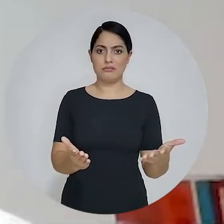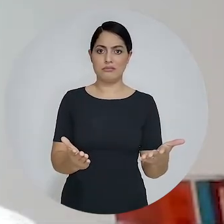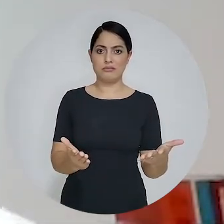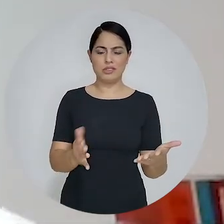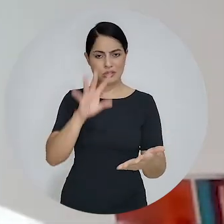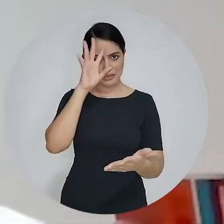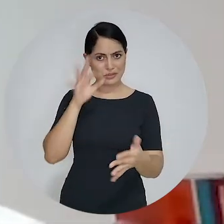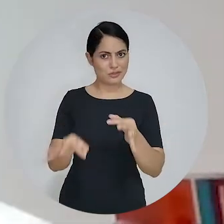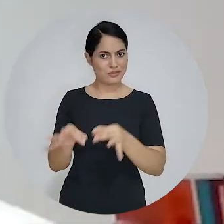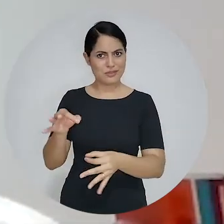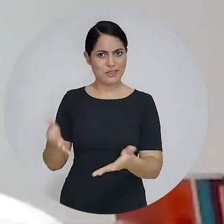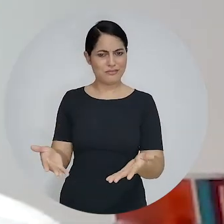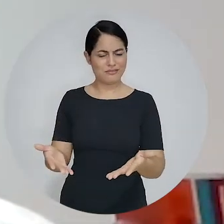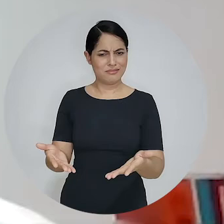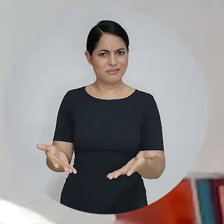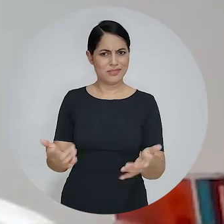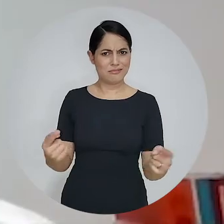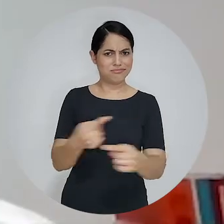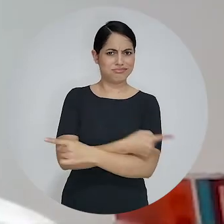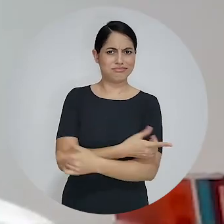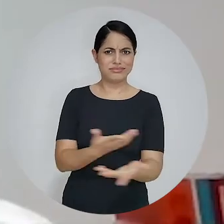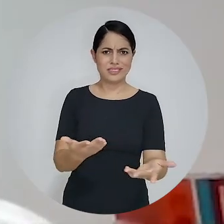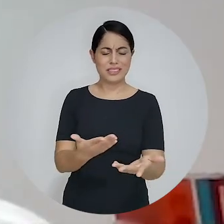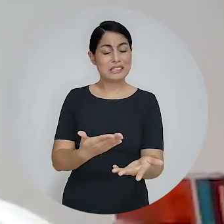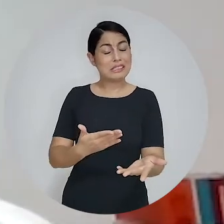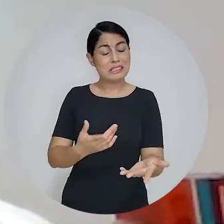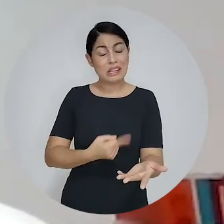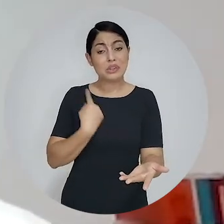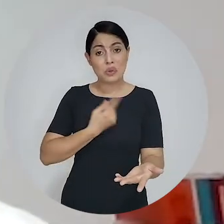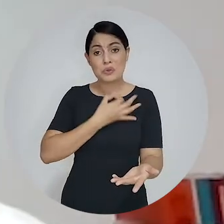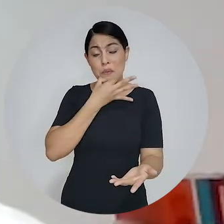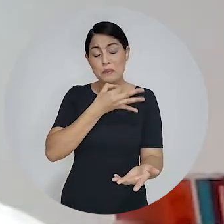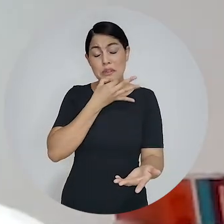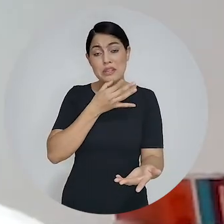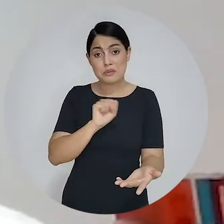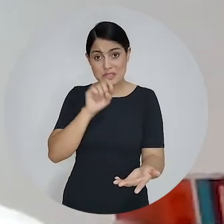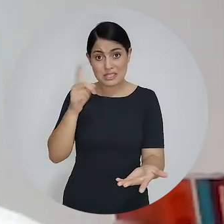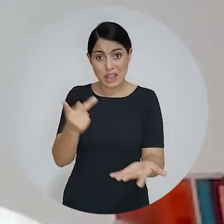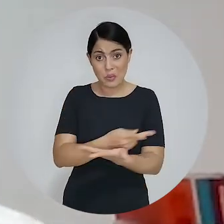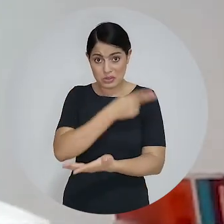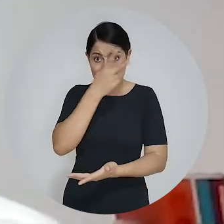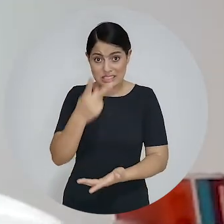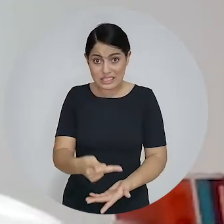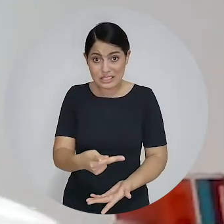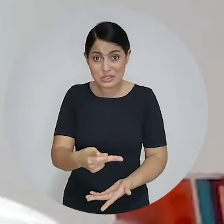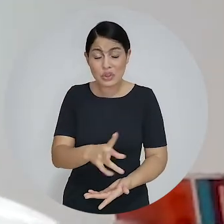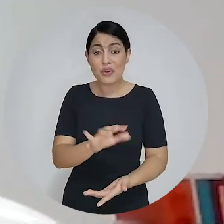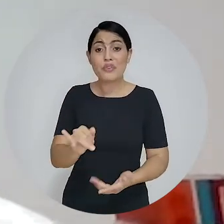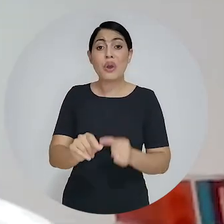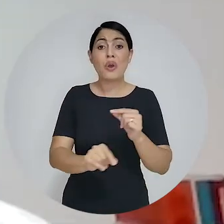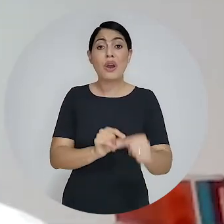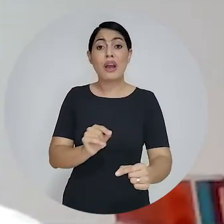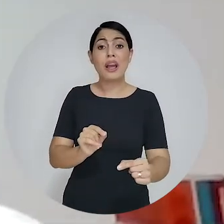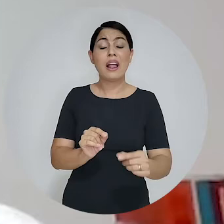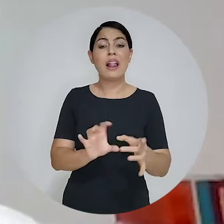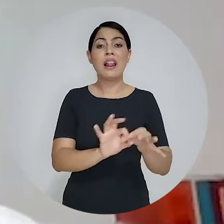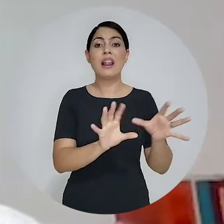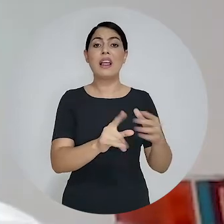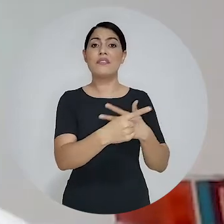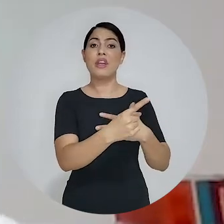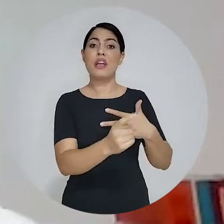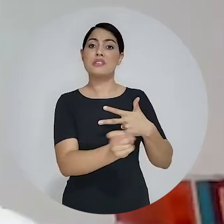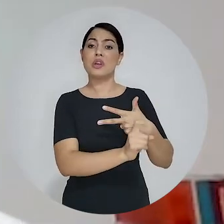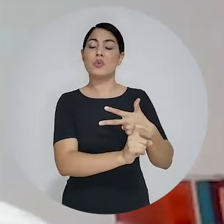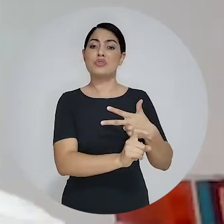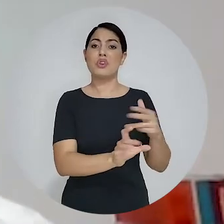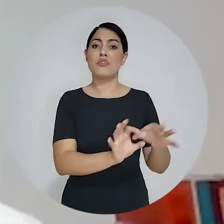para cumprimento de decisão judicial. Isso acabaria, se viesse a ocorrer, liberando o poder público